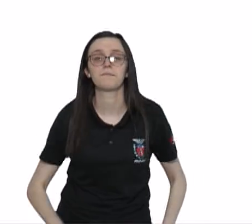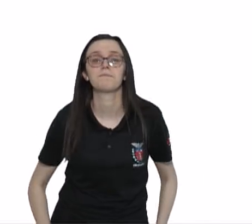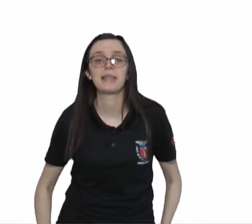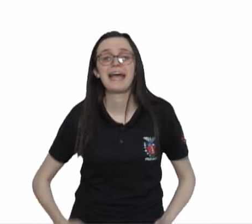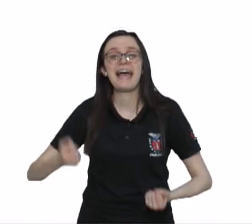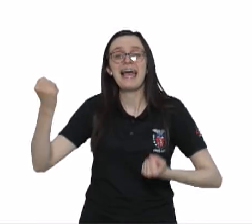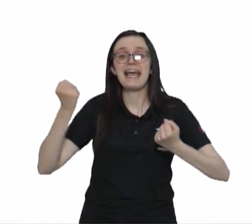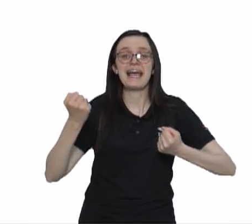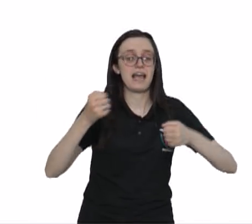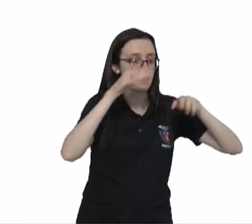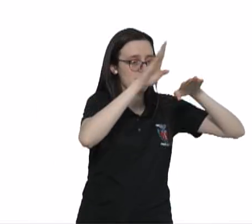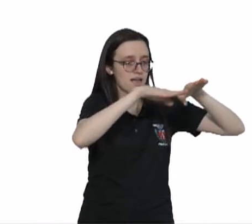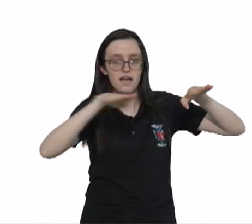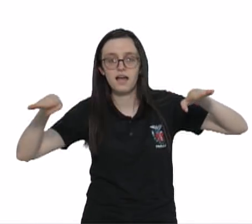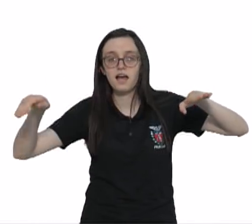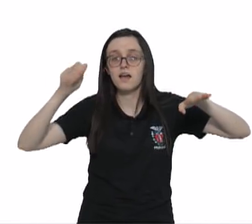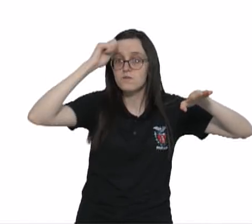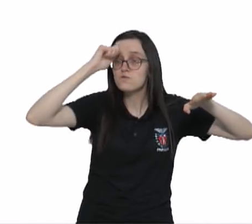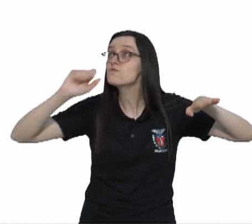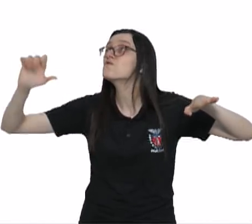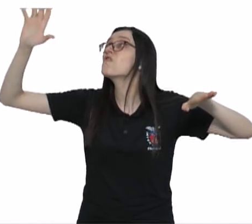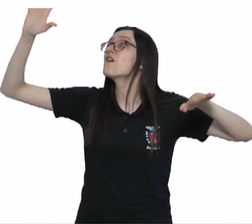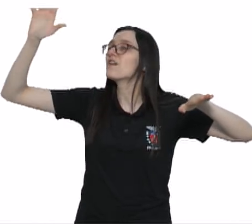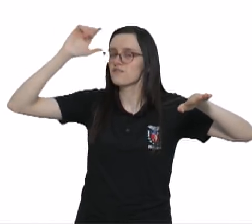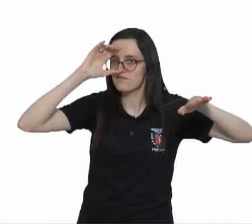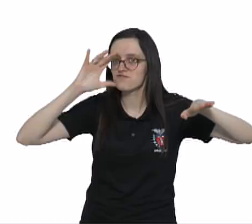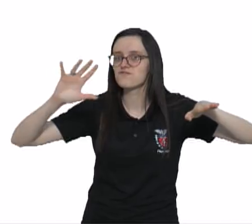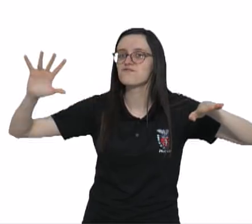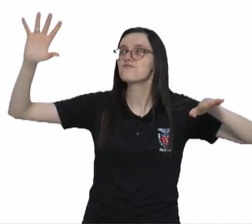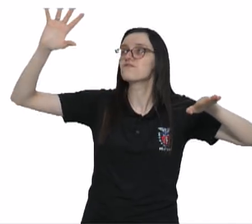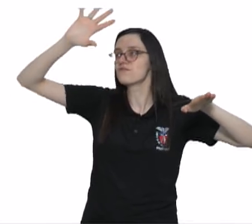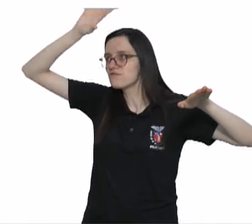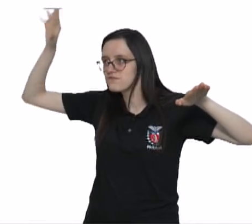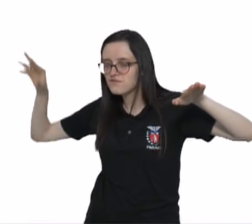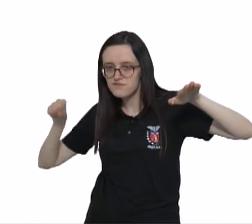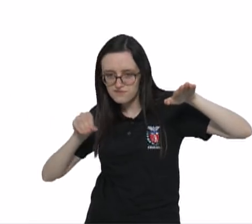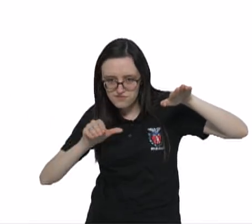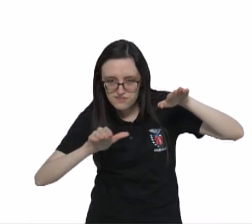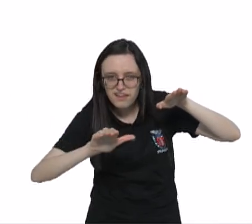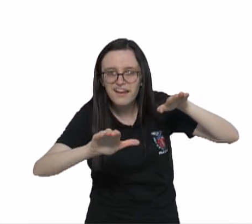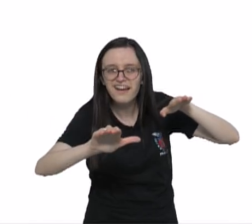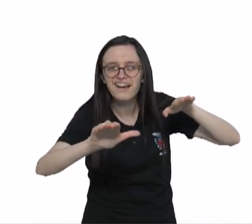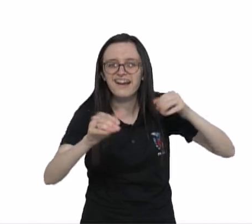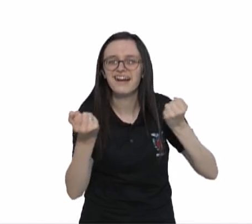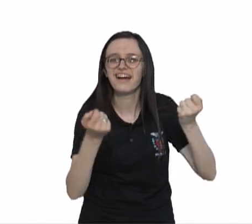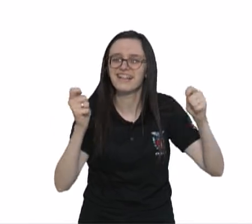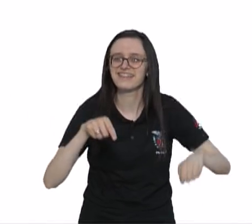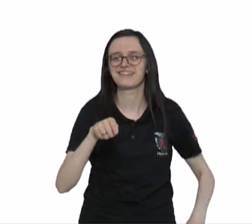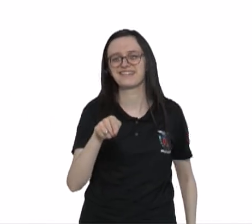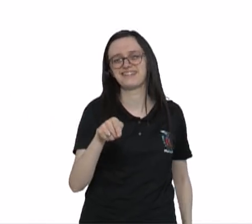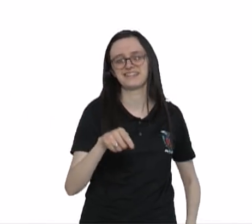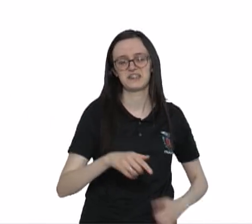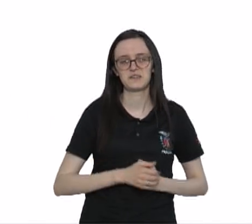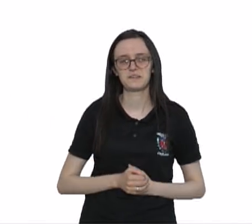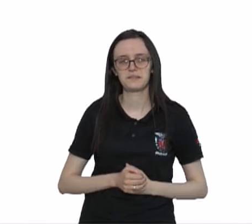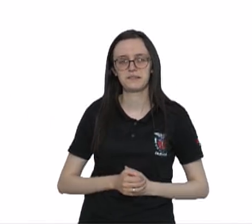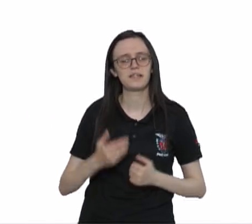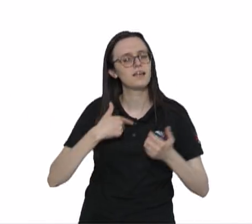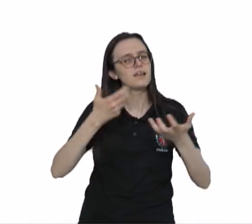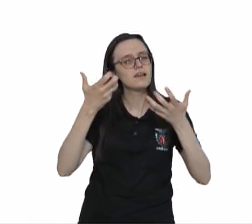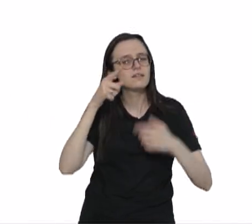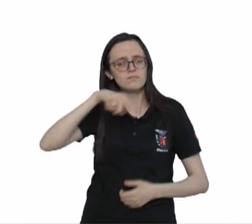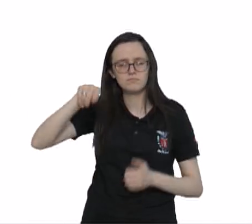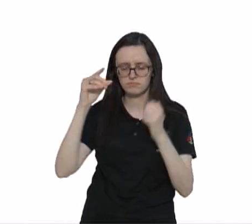sonhos para todos os seus sonhos. Desculpa, sonho não. Na garagem há vagas para todos os seus sonhos. Gostaria que